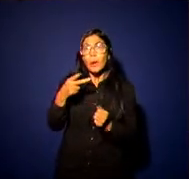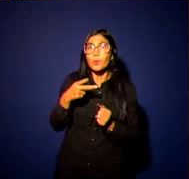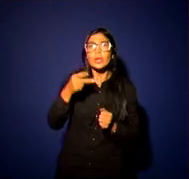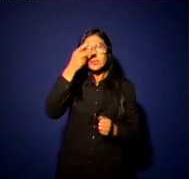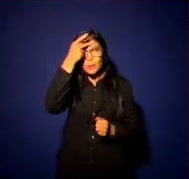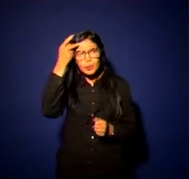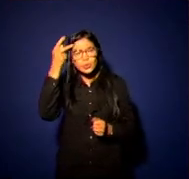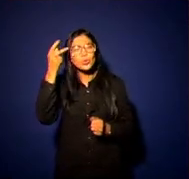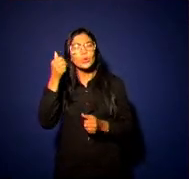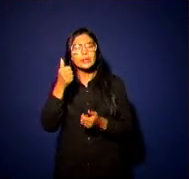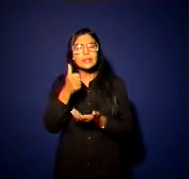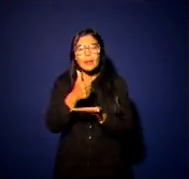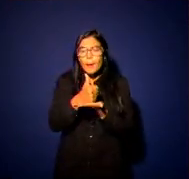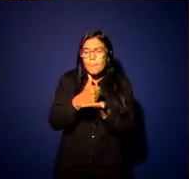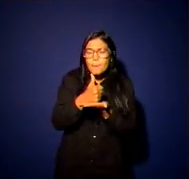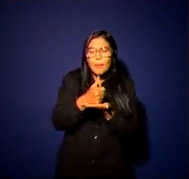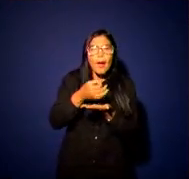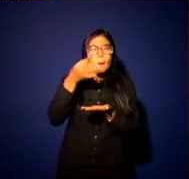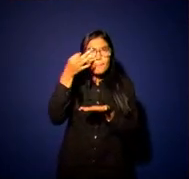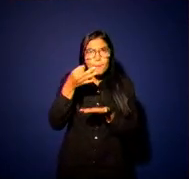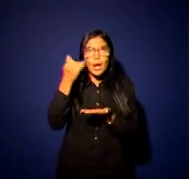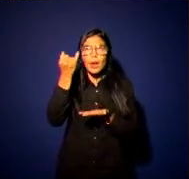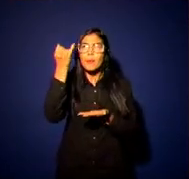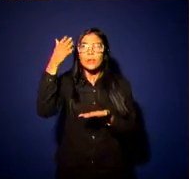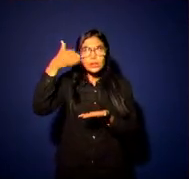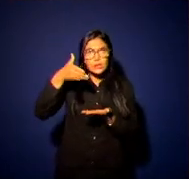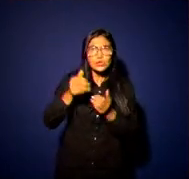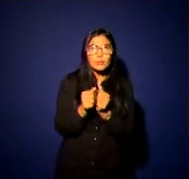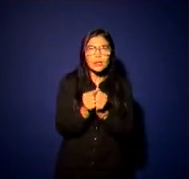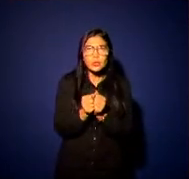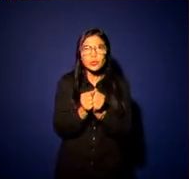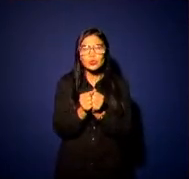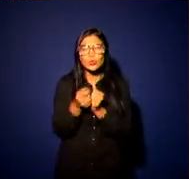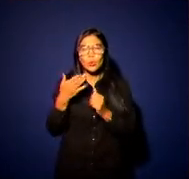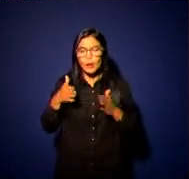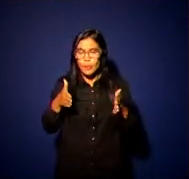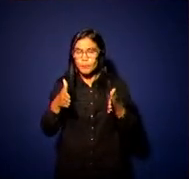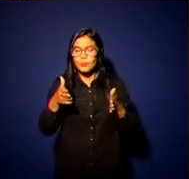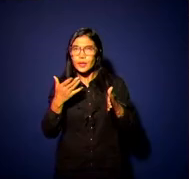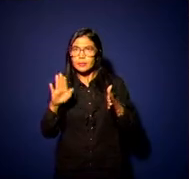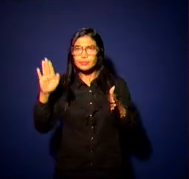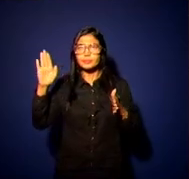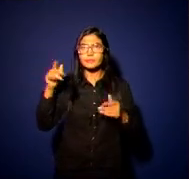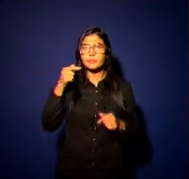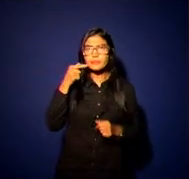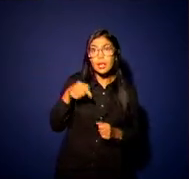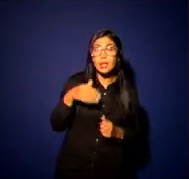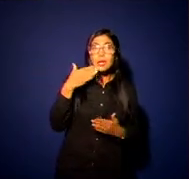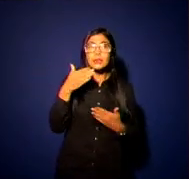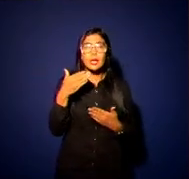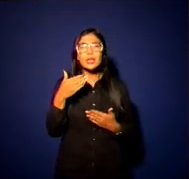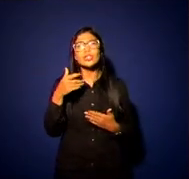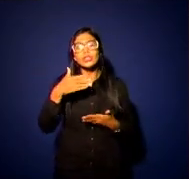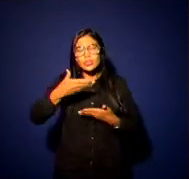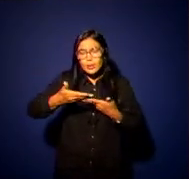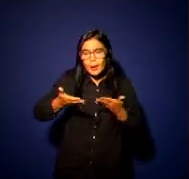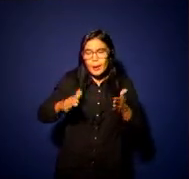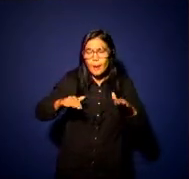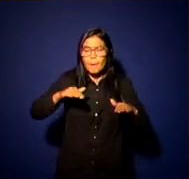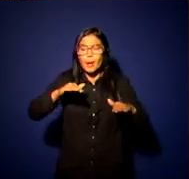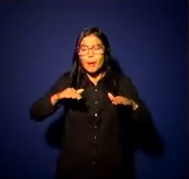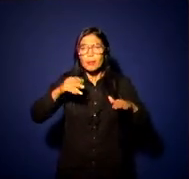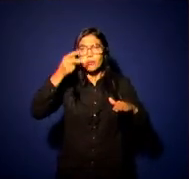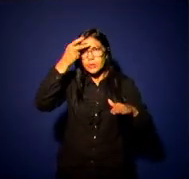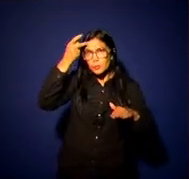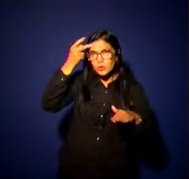são absolutamente fundamentais para o cumprimento exitoso do nosso mandato além deles a gente tem aí movimentados de